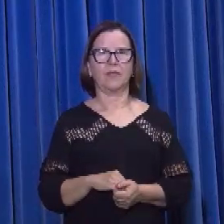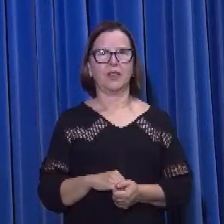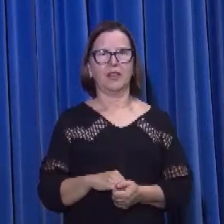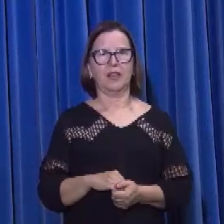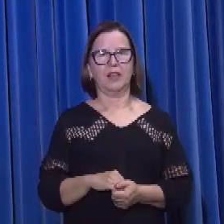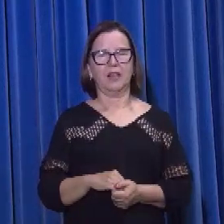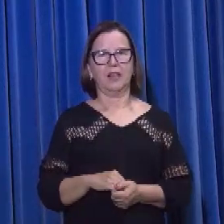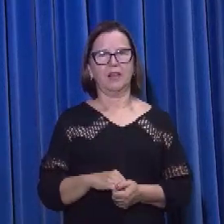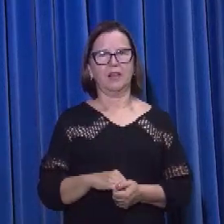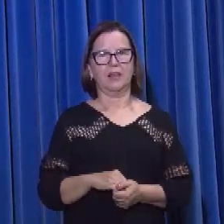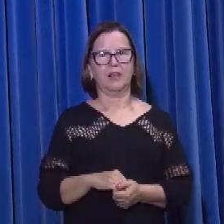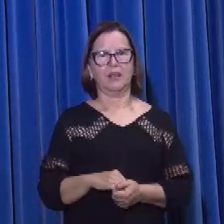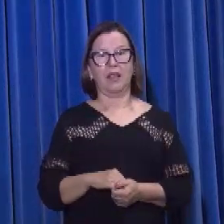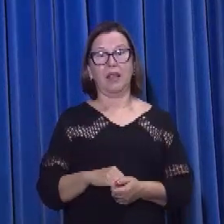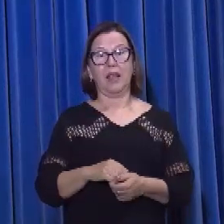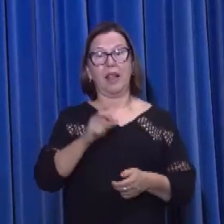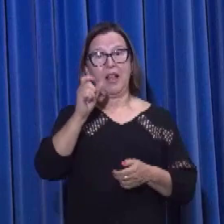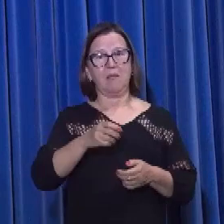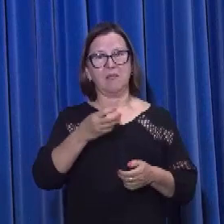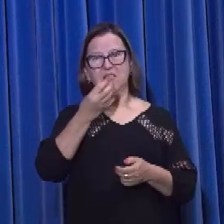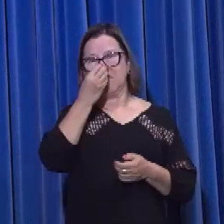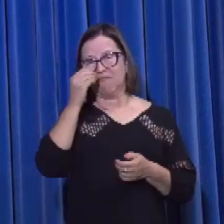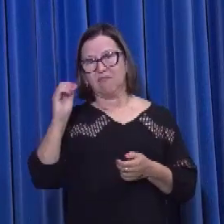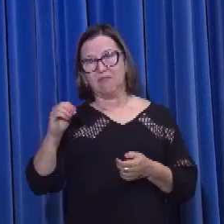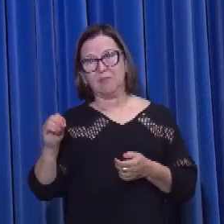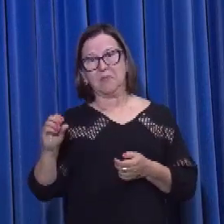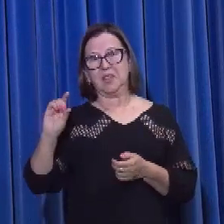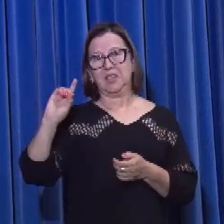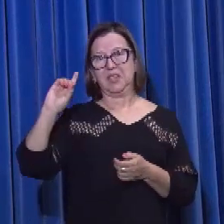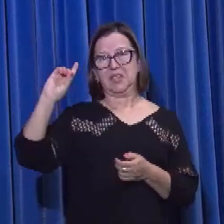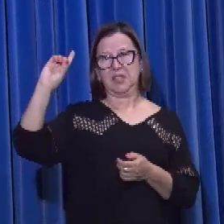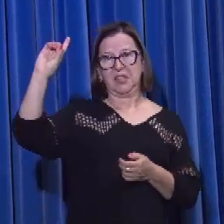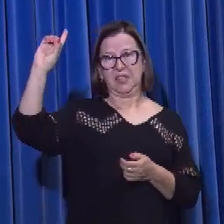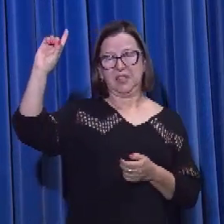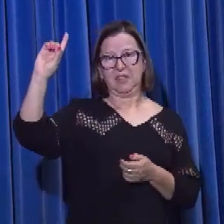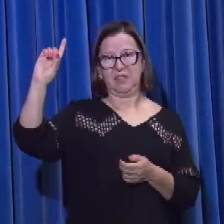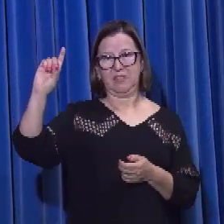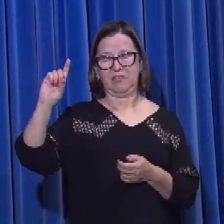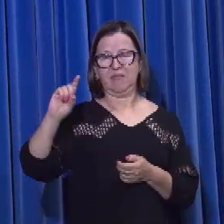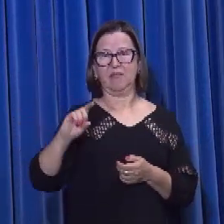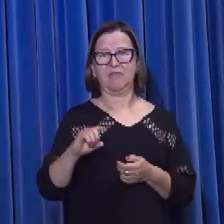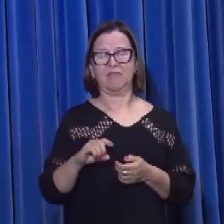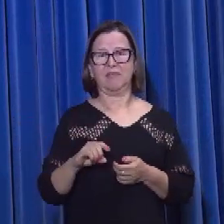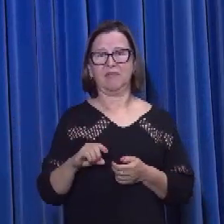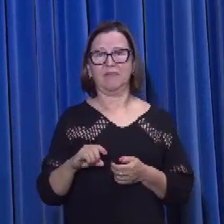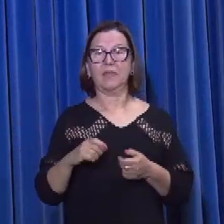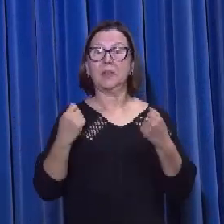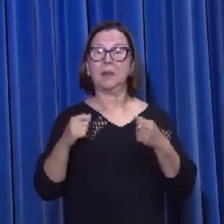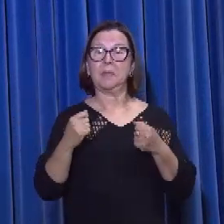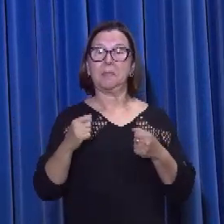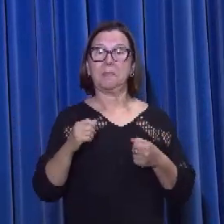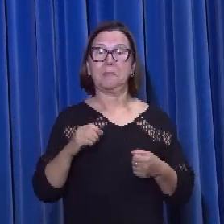permanecerá no homem, enquanto ele não for alcançado pela sua maravilhosa graça.